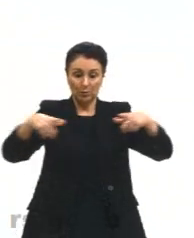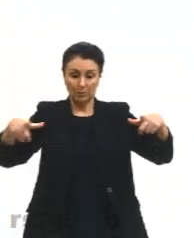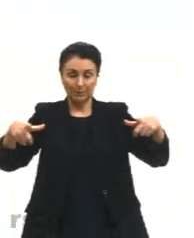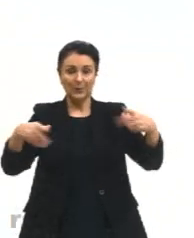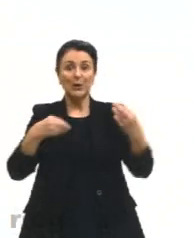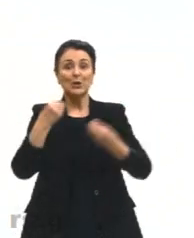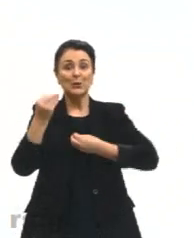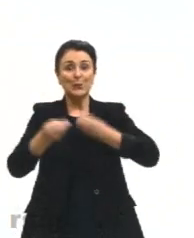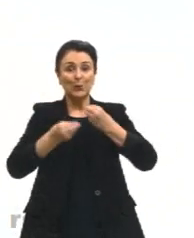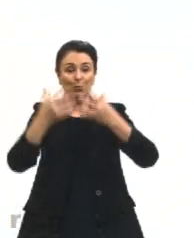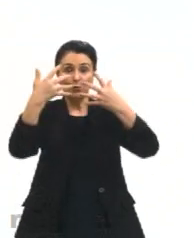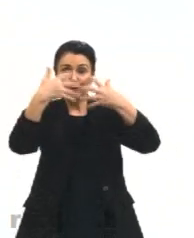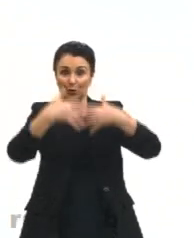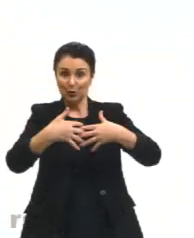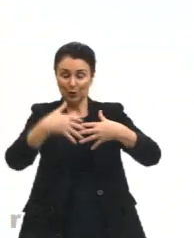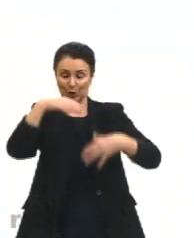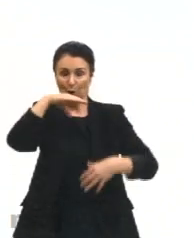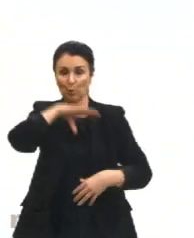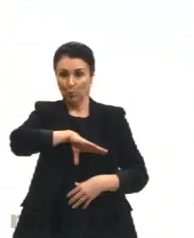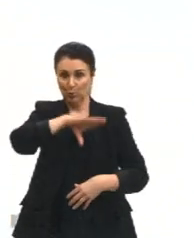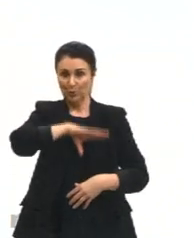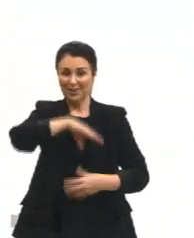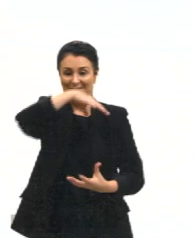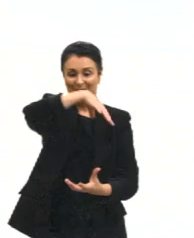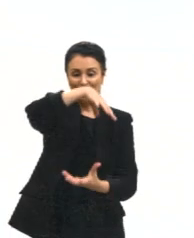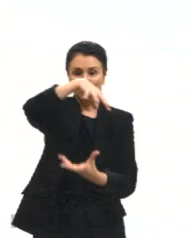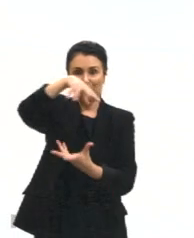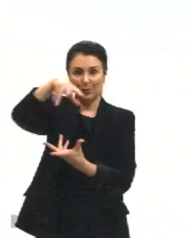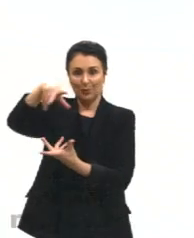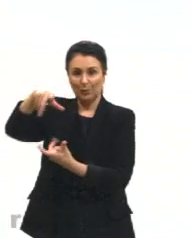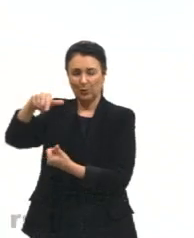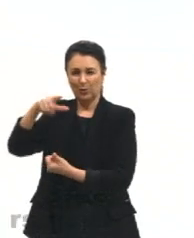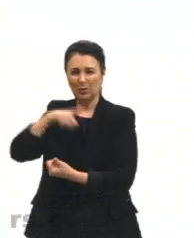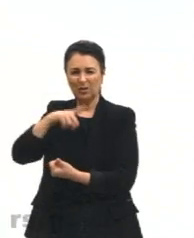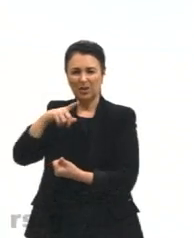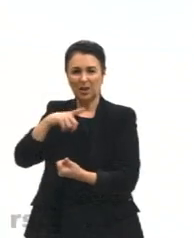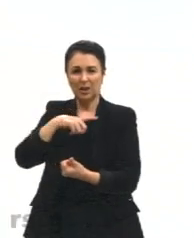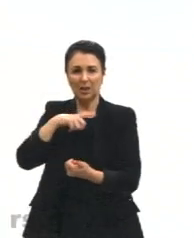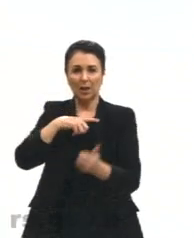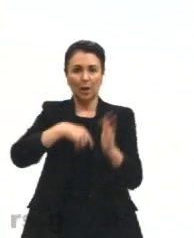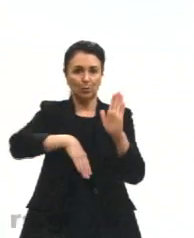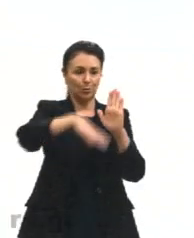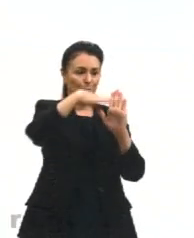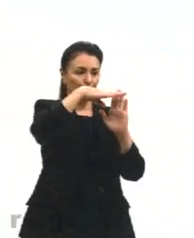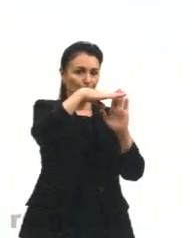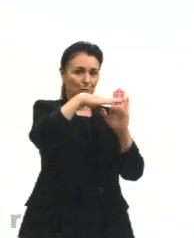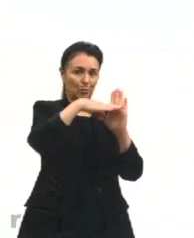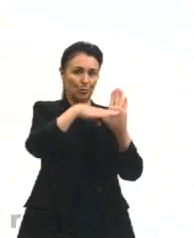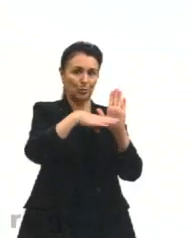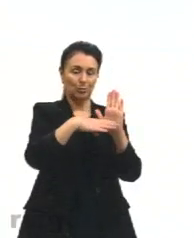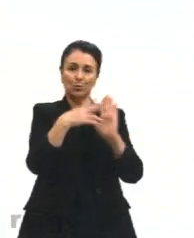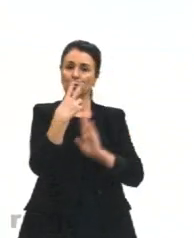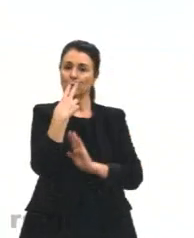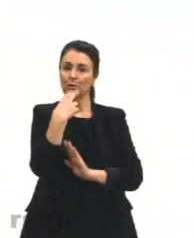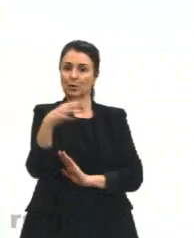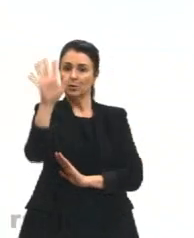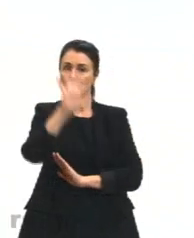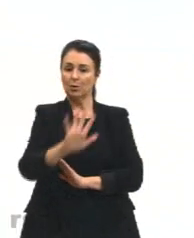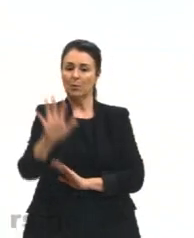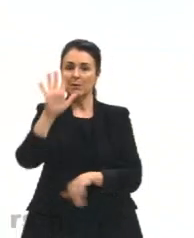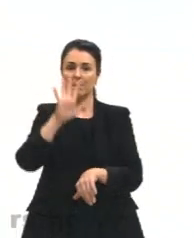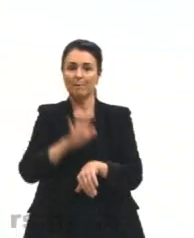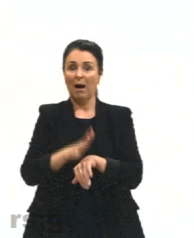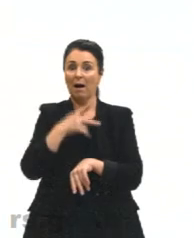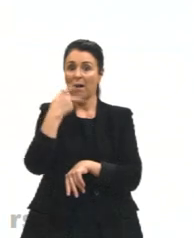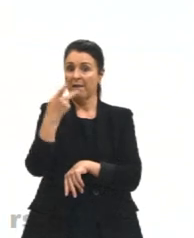a língua portuguesa né no mundo a gente tem aqui Um ranking dos 10 idiomas mais falados no mundo